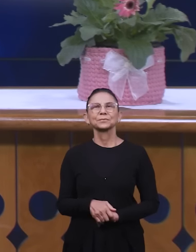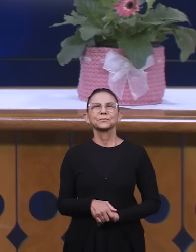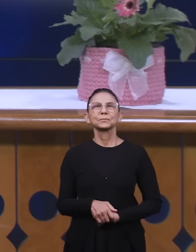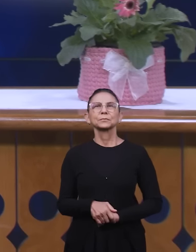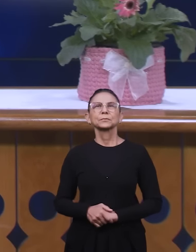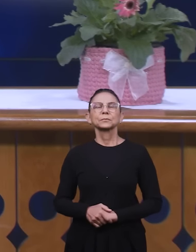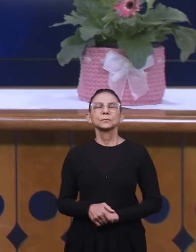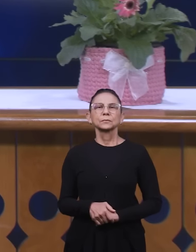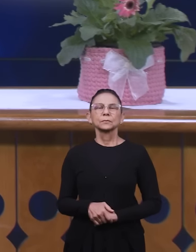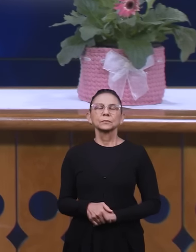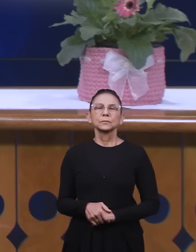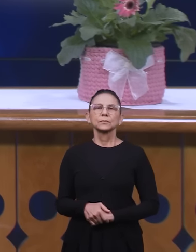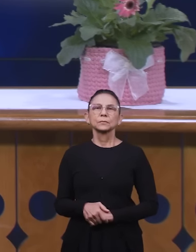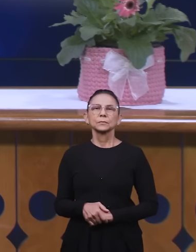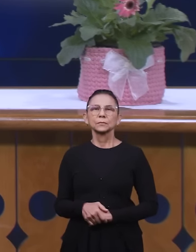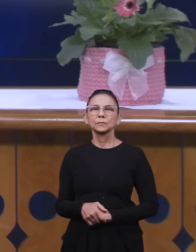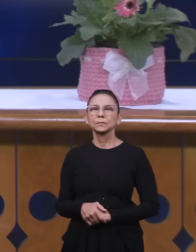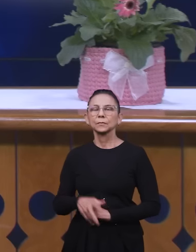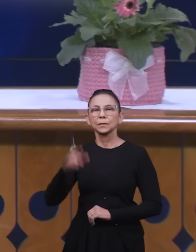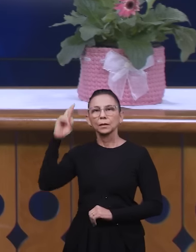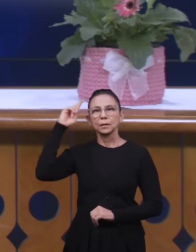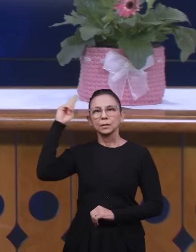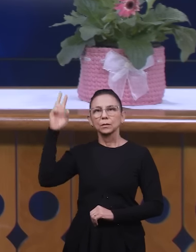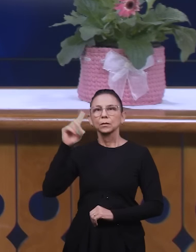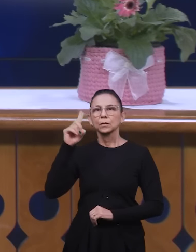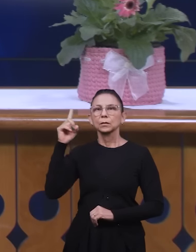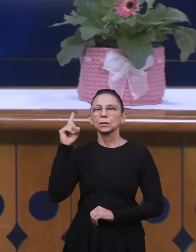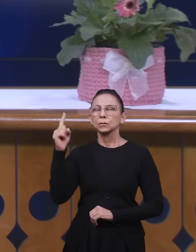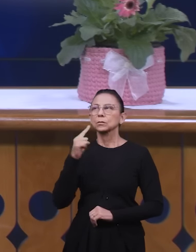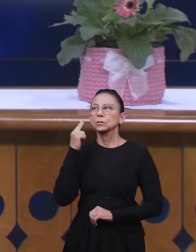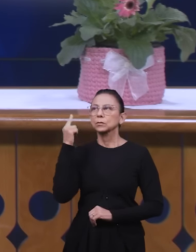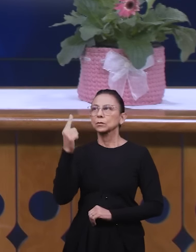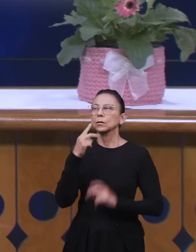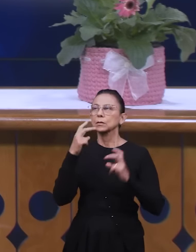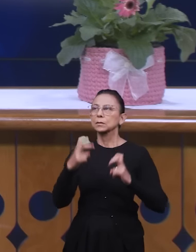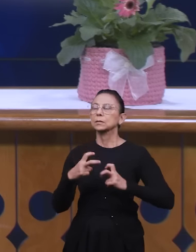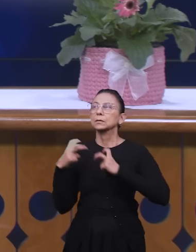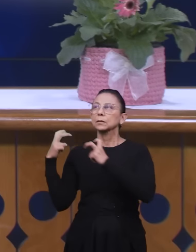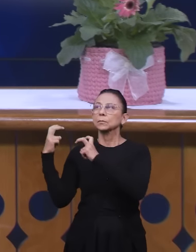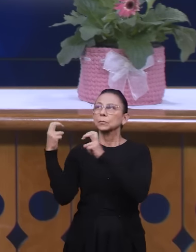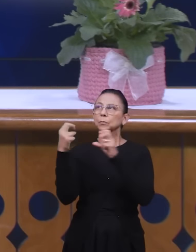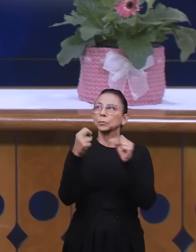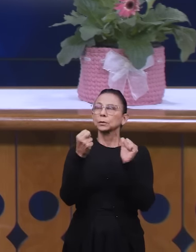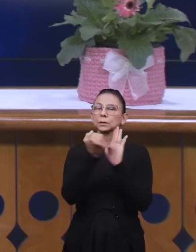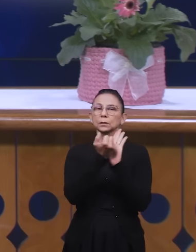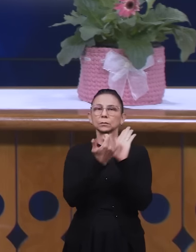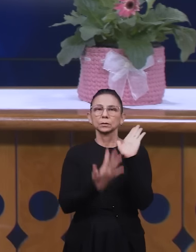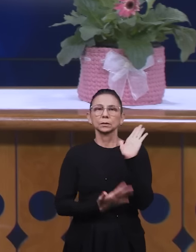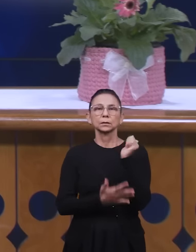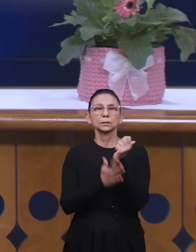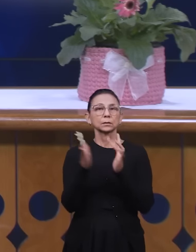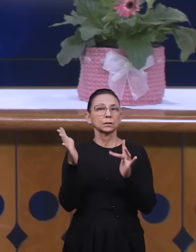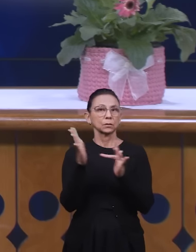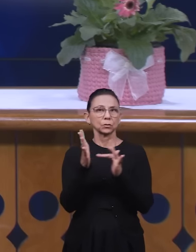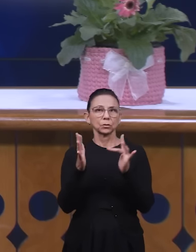com o Senhor nesta hora. Senhor Deus, nós clamamos pelo poder que há no sangue do Senhor